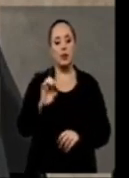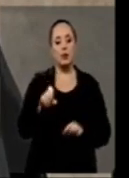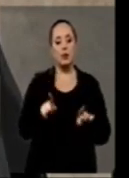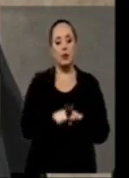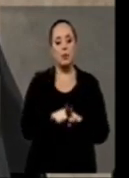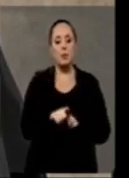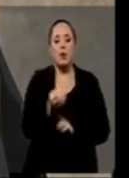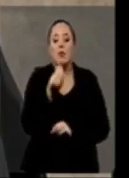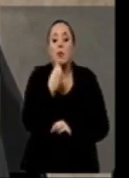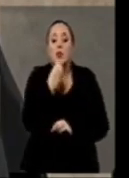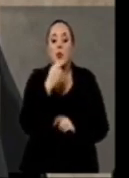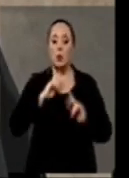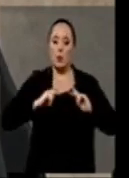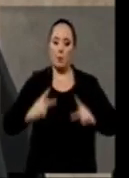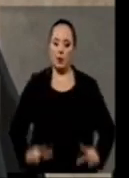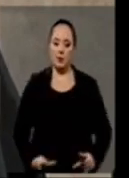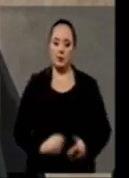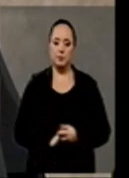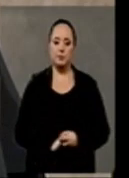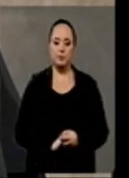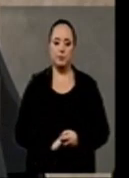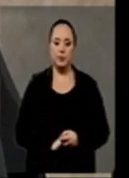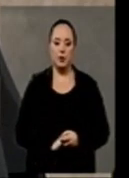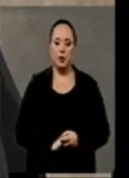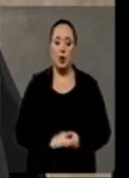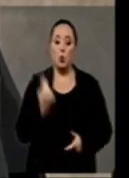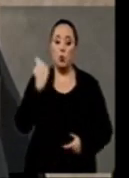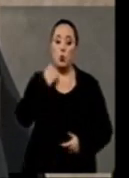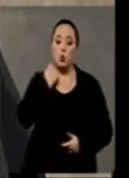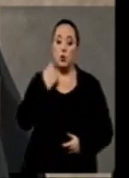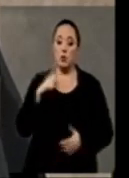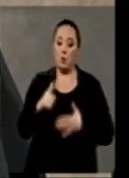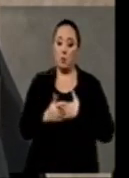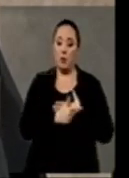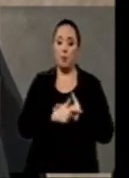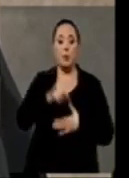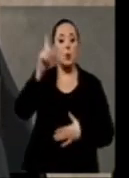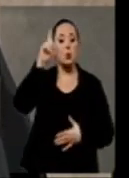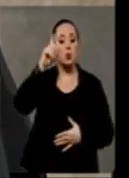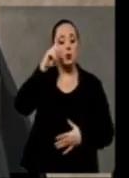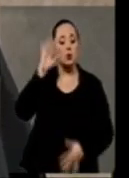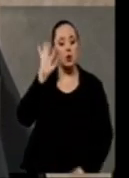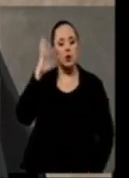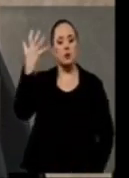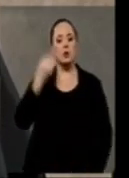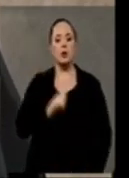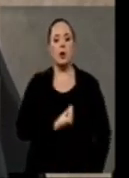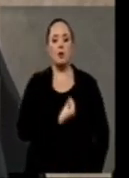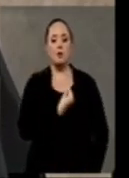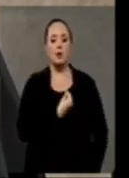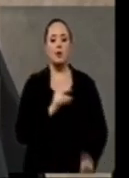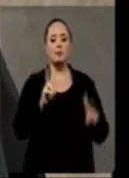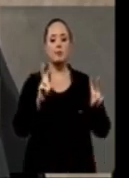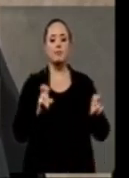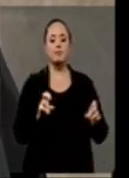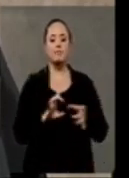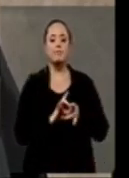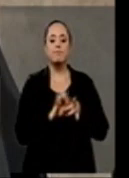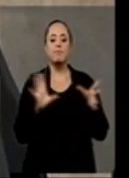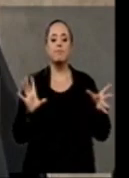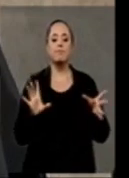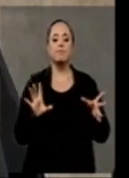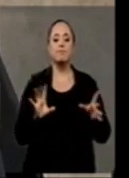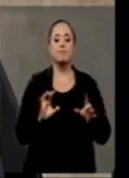cabe-lhes em seu exercício cotidiano decidir sobre a vida à liberdade à